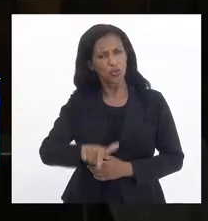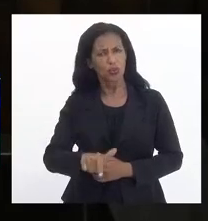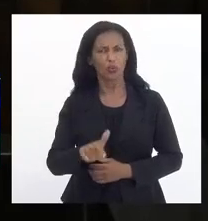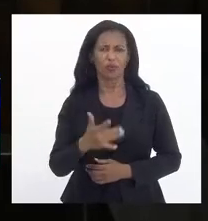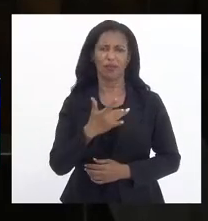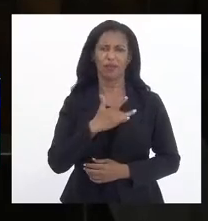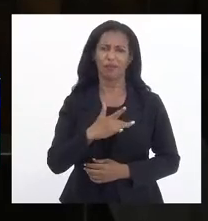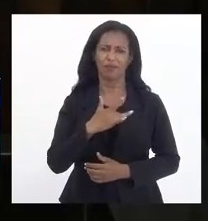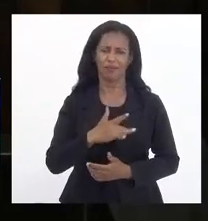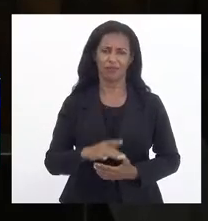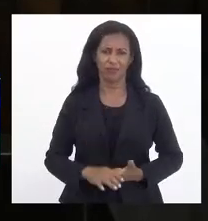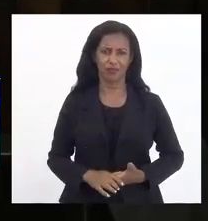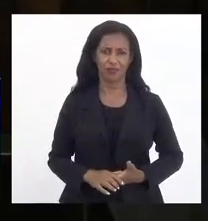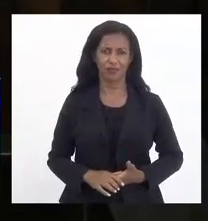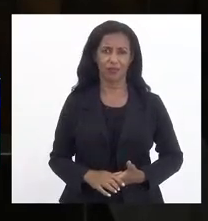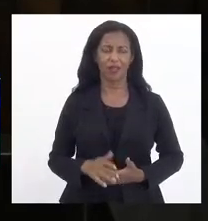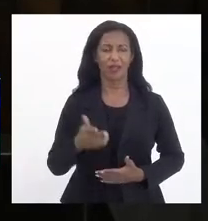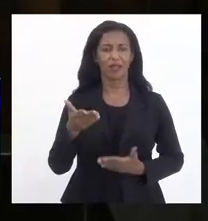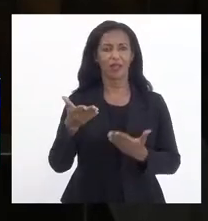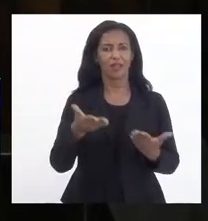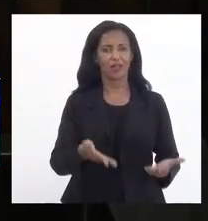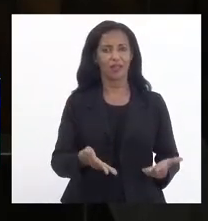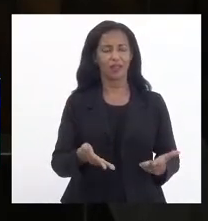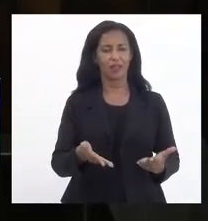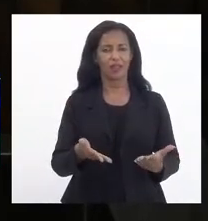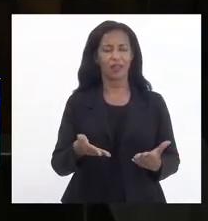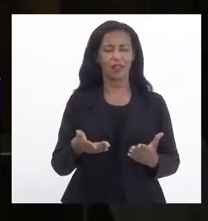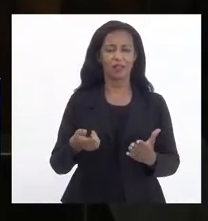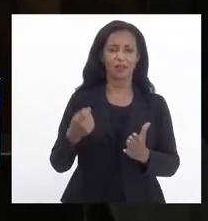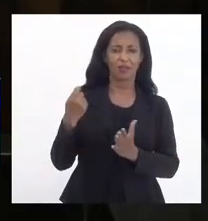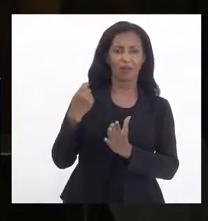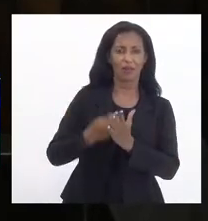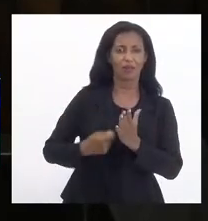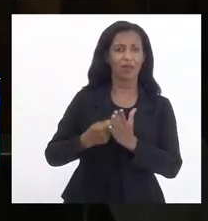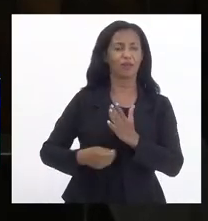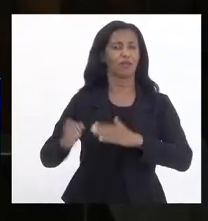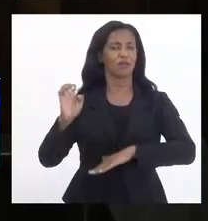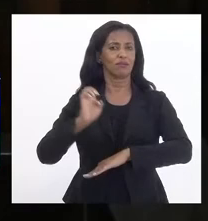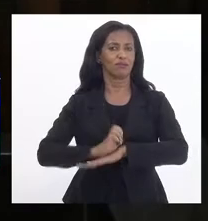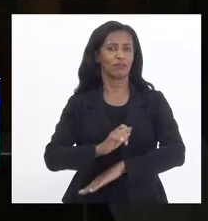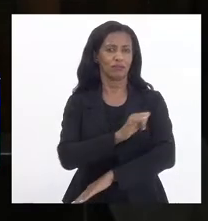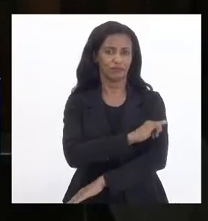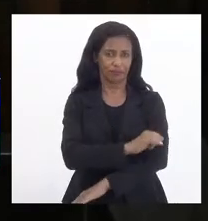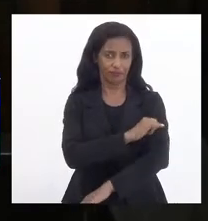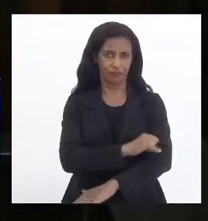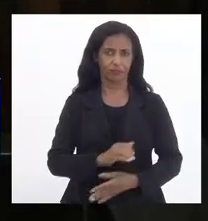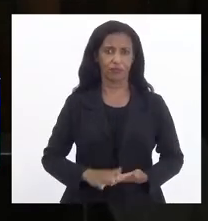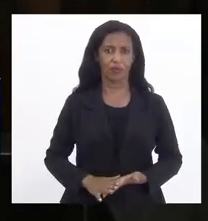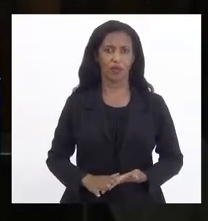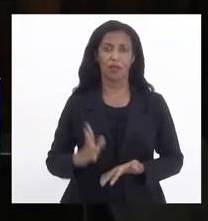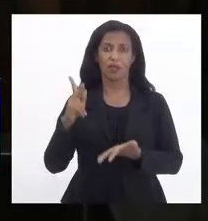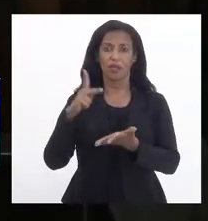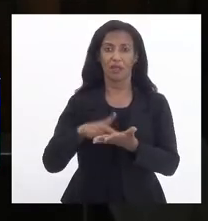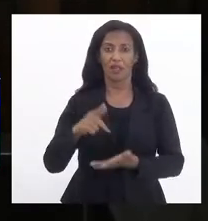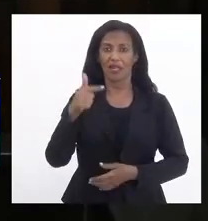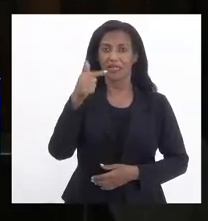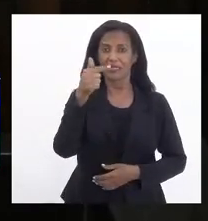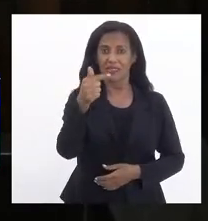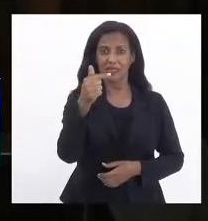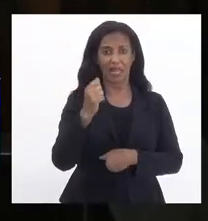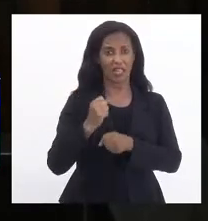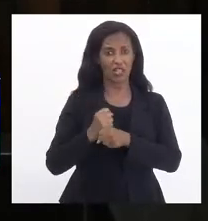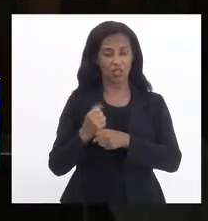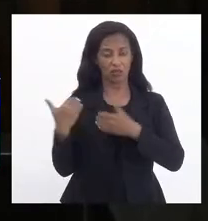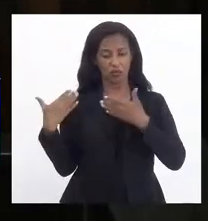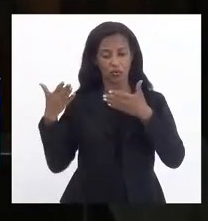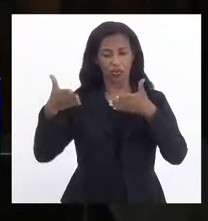lamento que esse seja o dilema que a gente está enfrentando no estado do Rio de Janeiro. Mas a verdade é que faz 7 anos que eu cheguei nessa